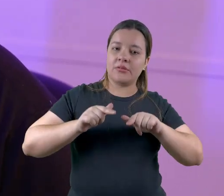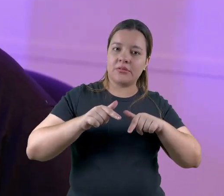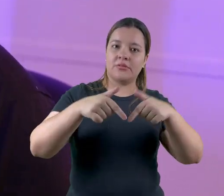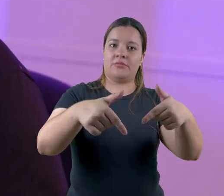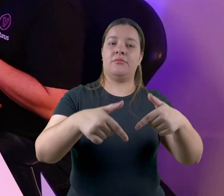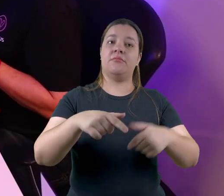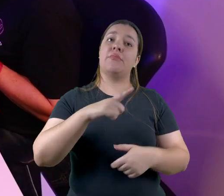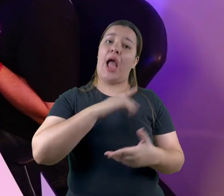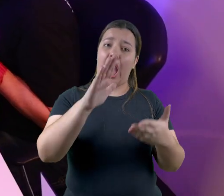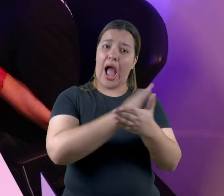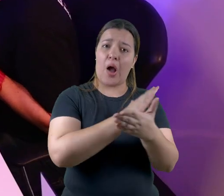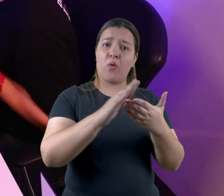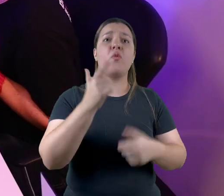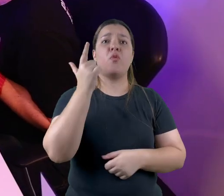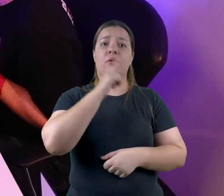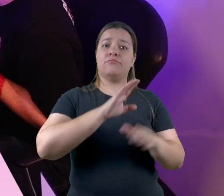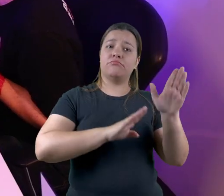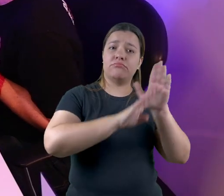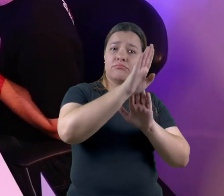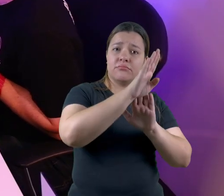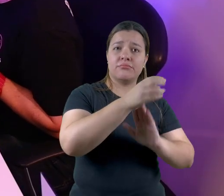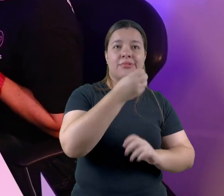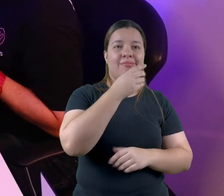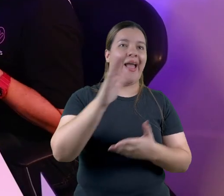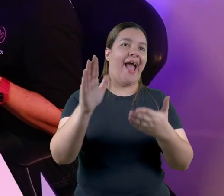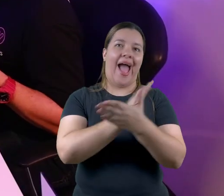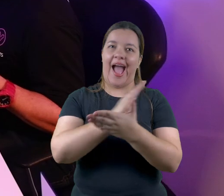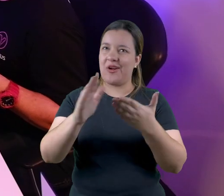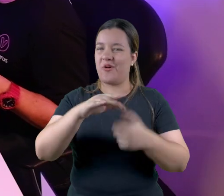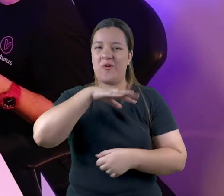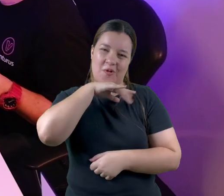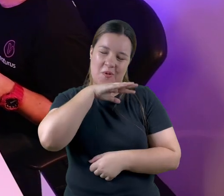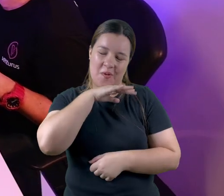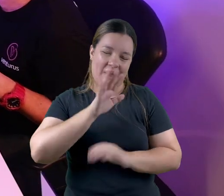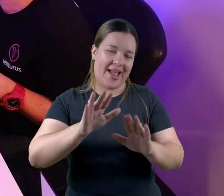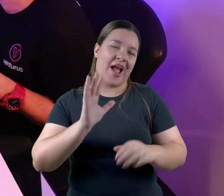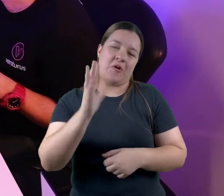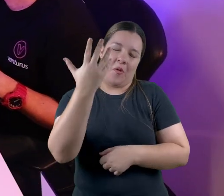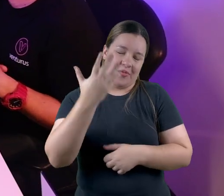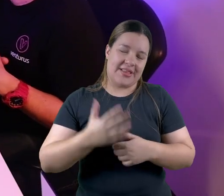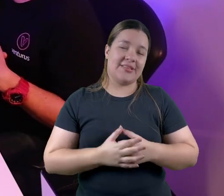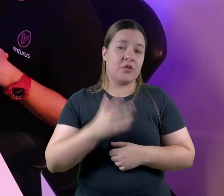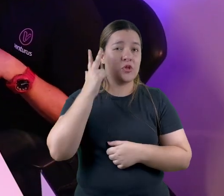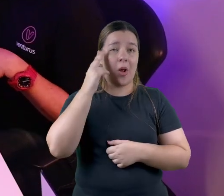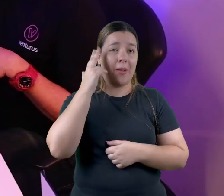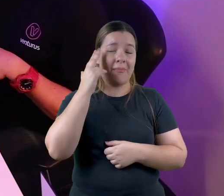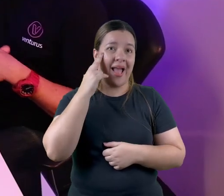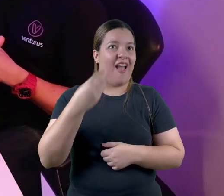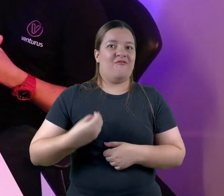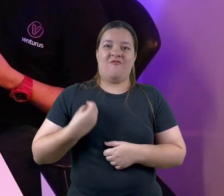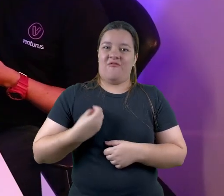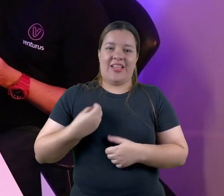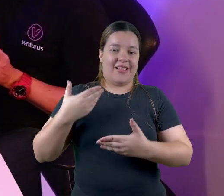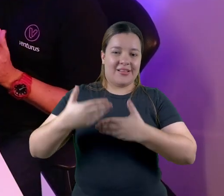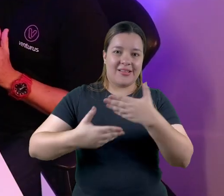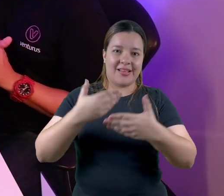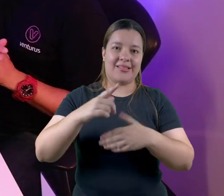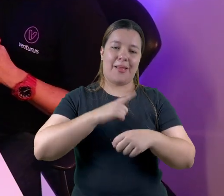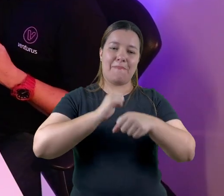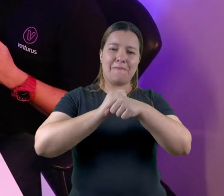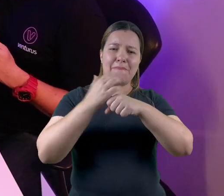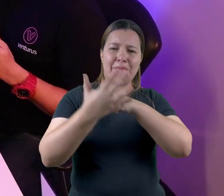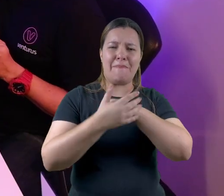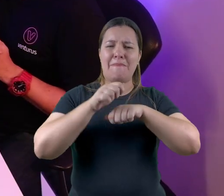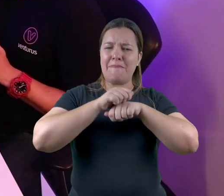iniciativas algumas bem sucedidas ISO uhum e outras bem mal sucedidas né então acho que na na